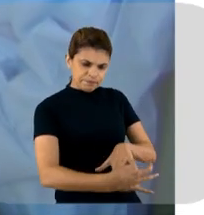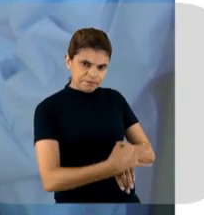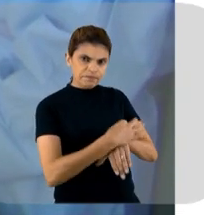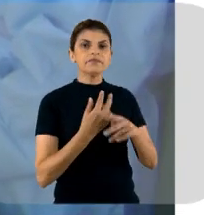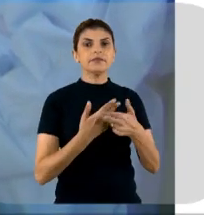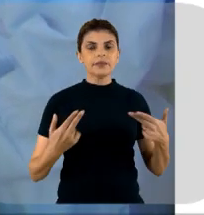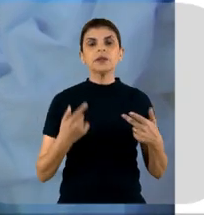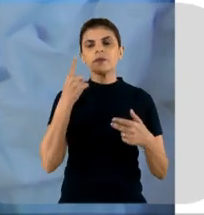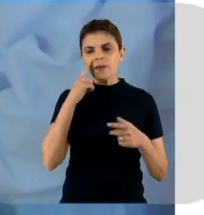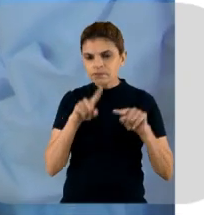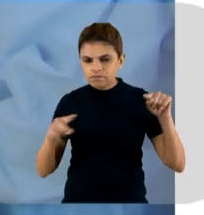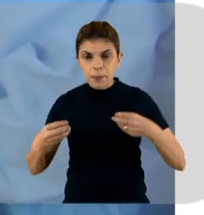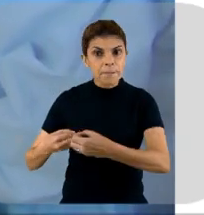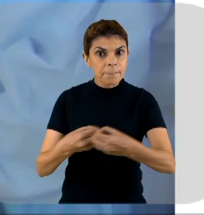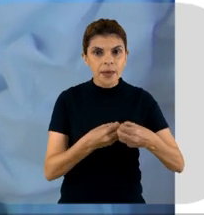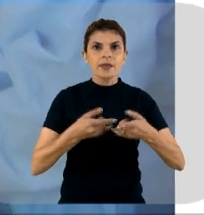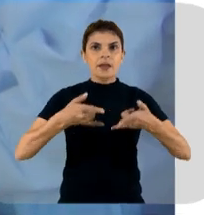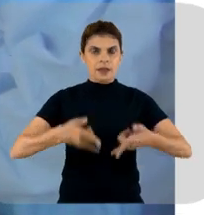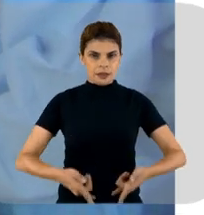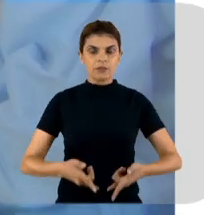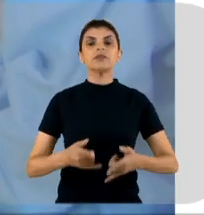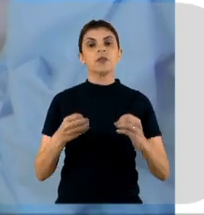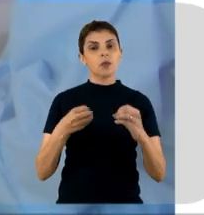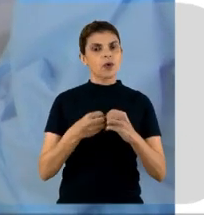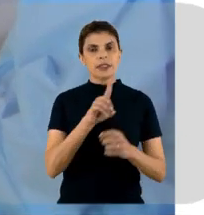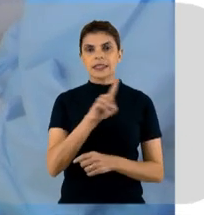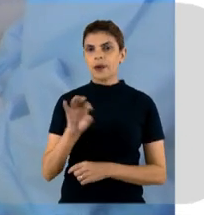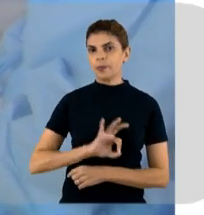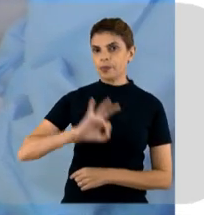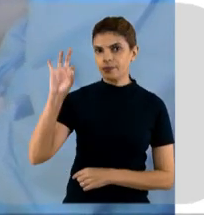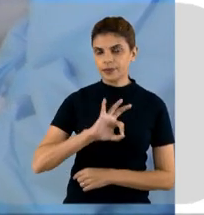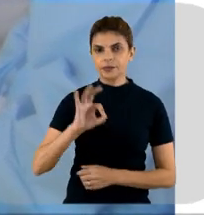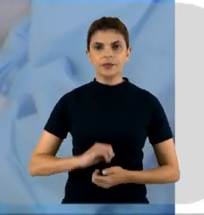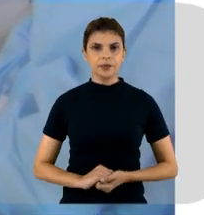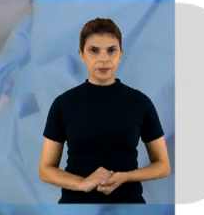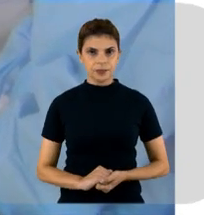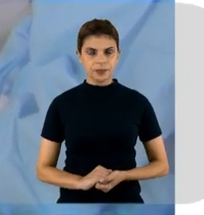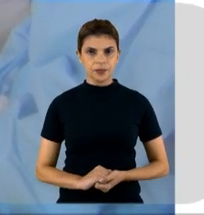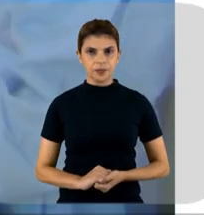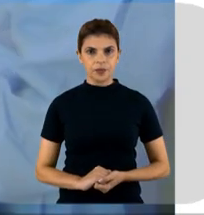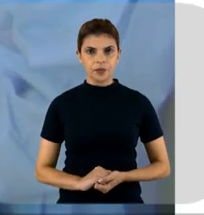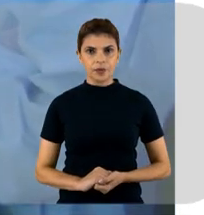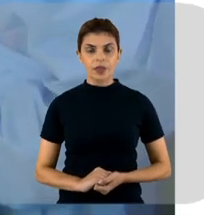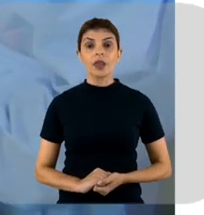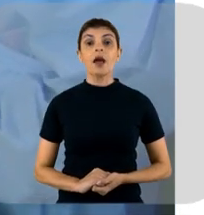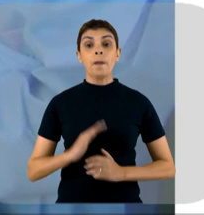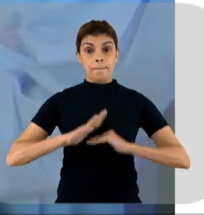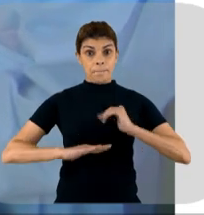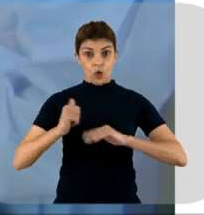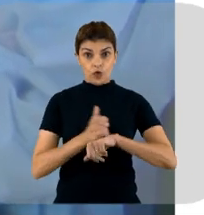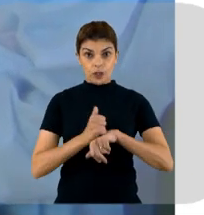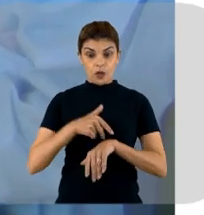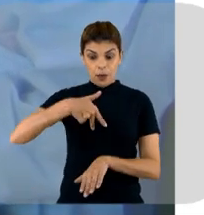ajustes ventilatórios eles devem ser otimizados e a FEO2 deve ser estabelecida em 100%. O profissional que estiver